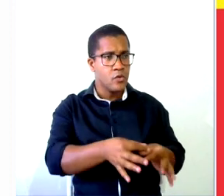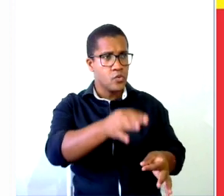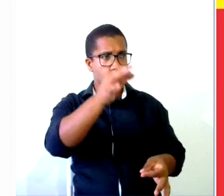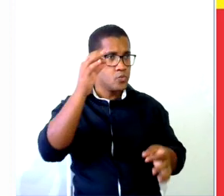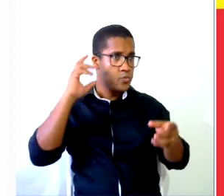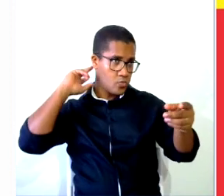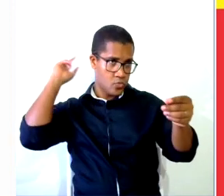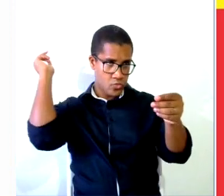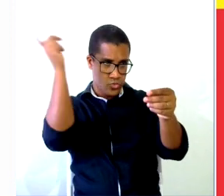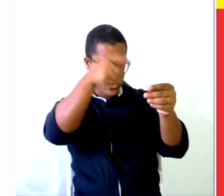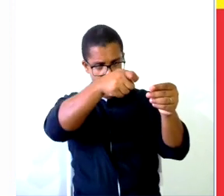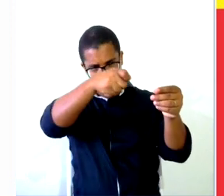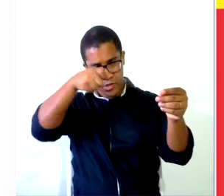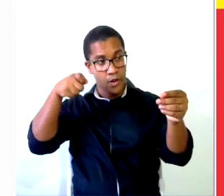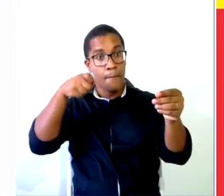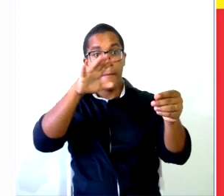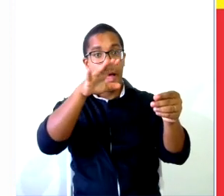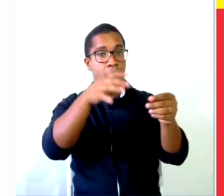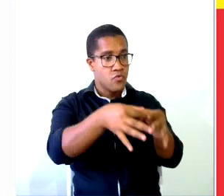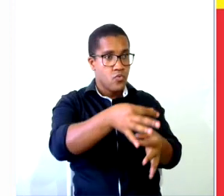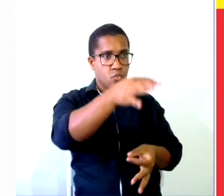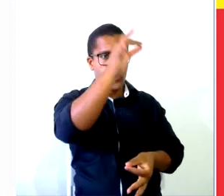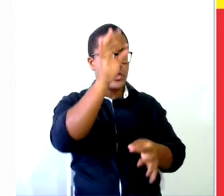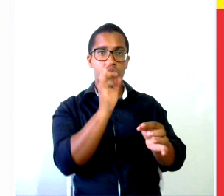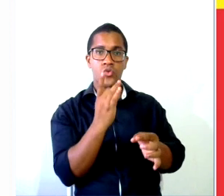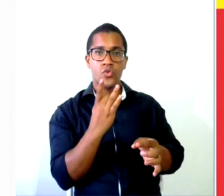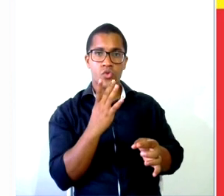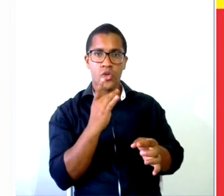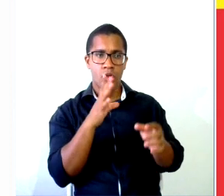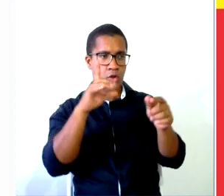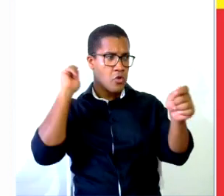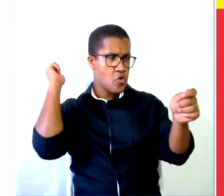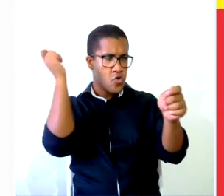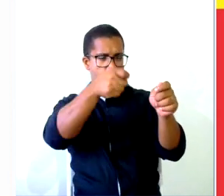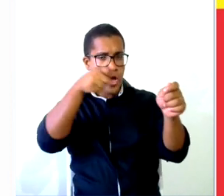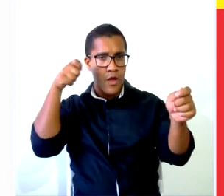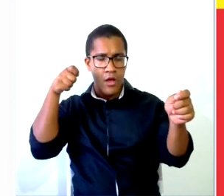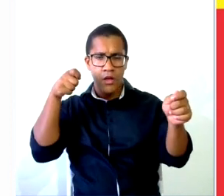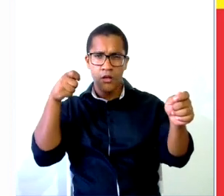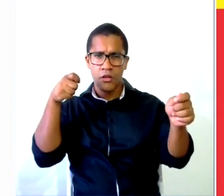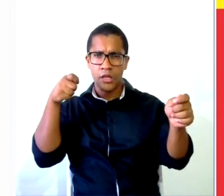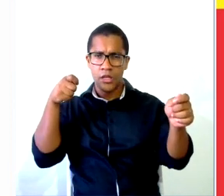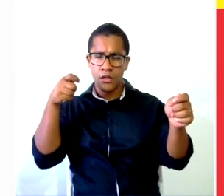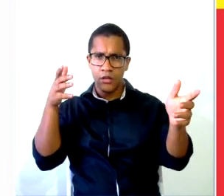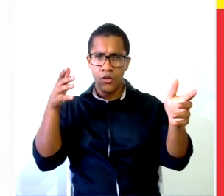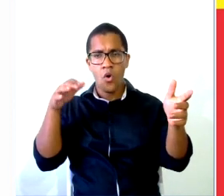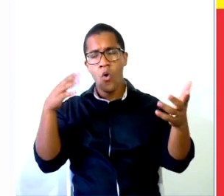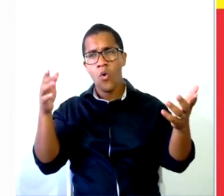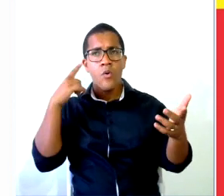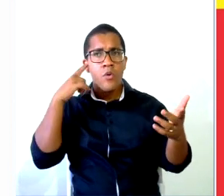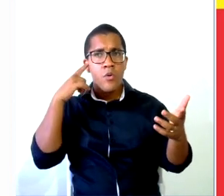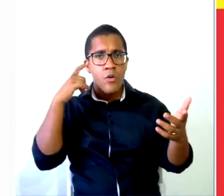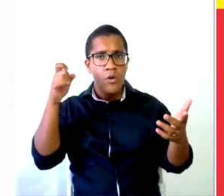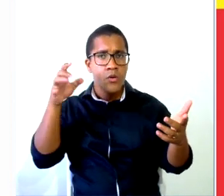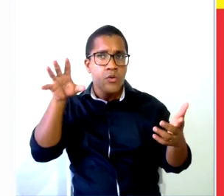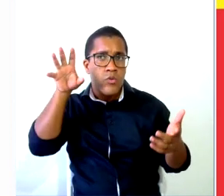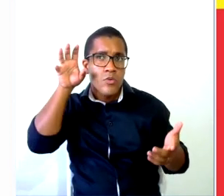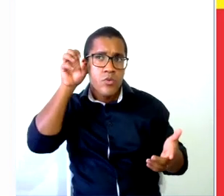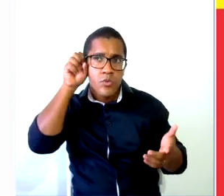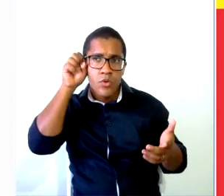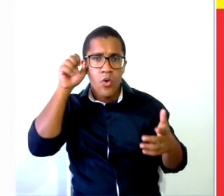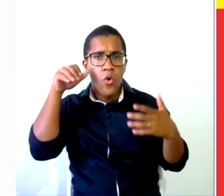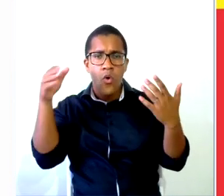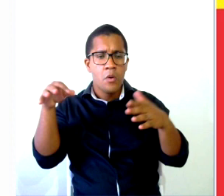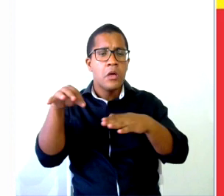sozinho, né, da citara, os sonhos desejados,